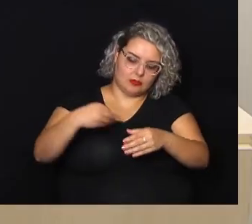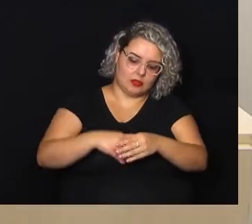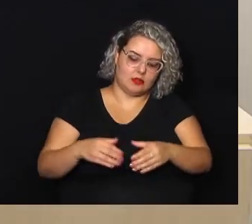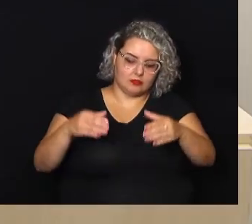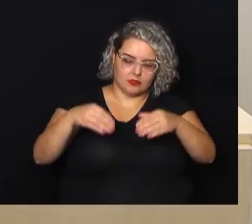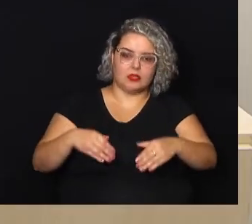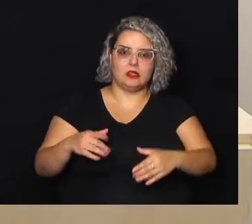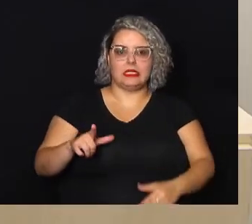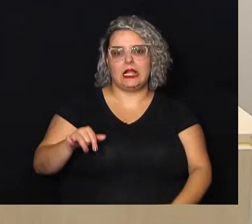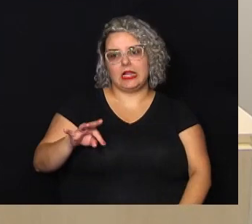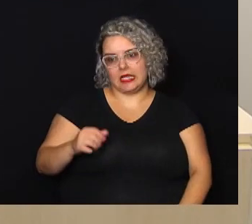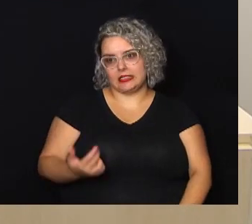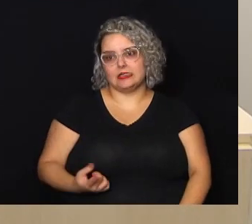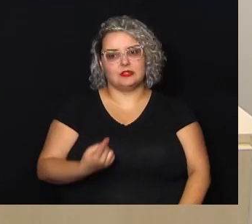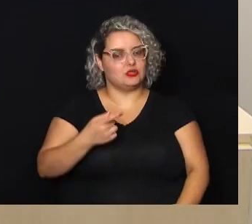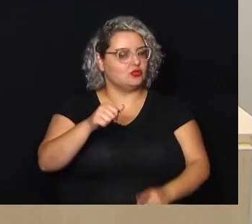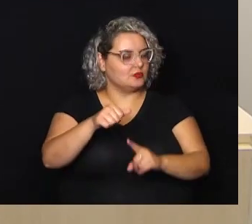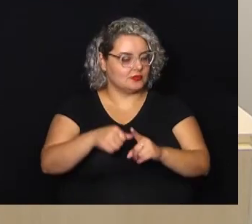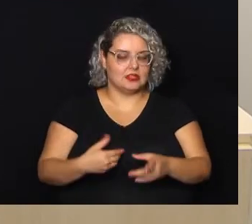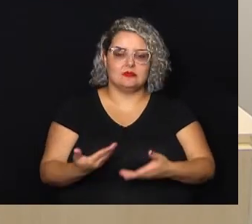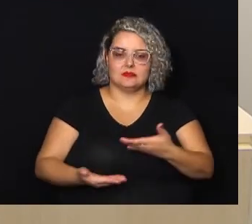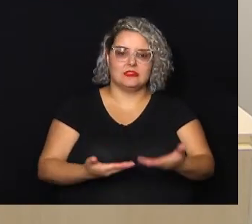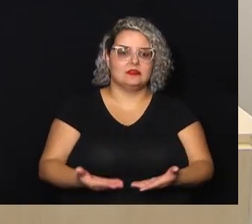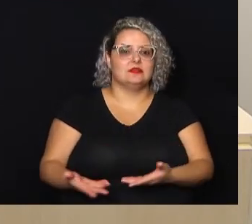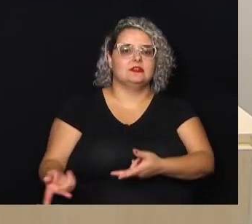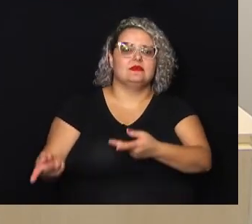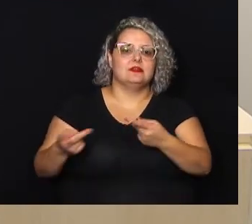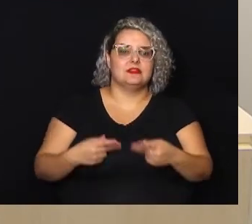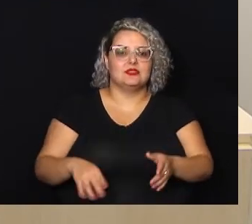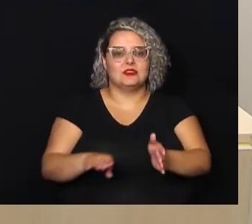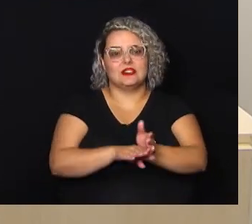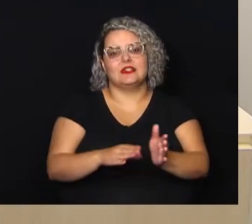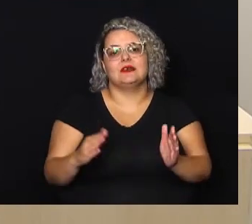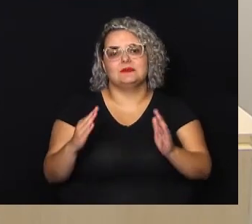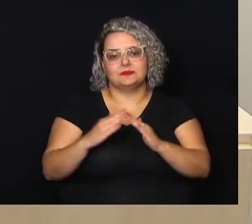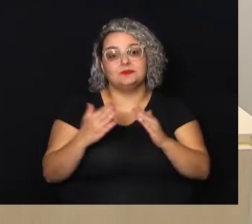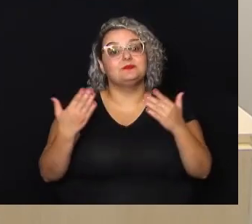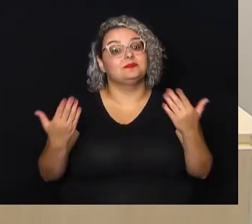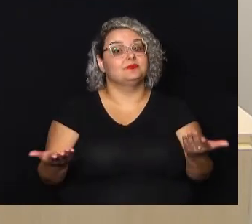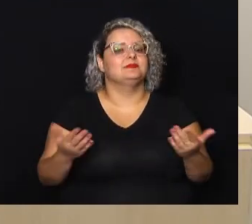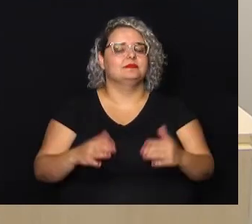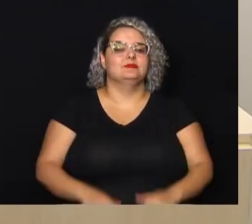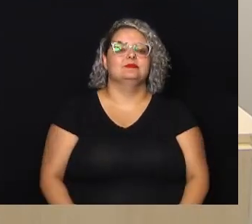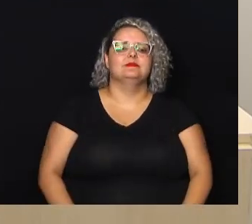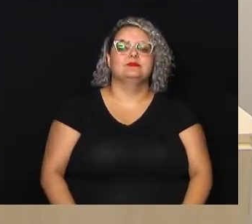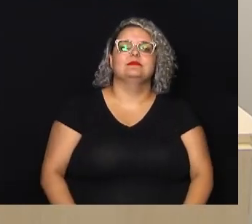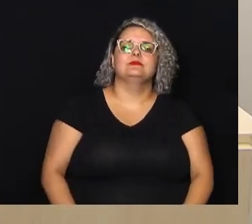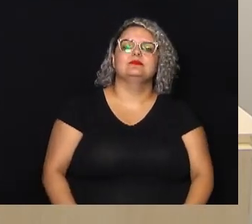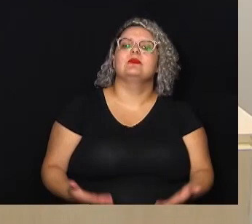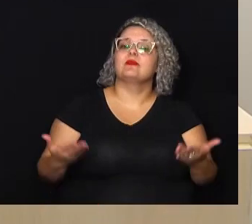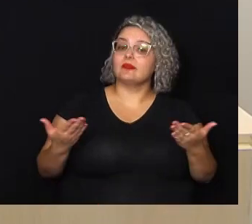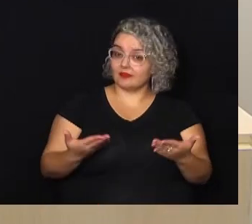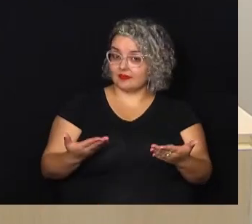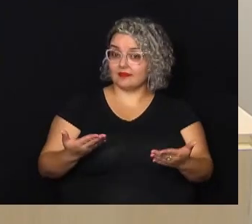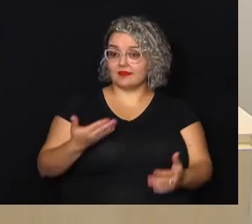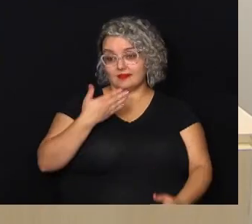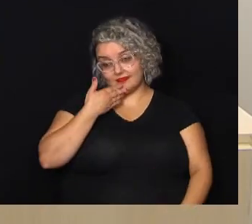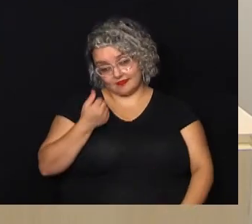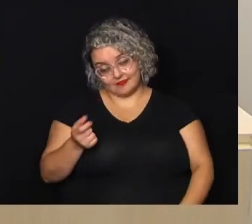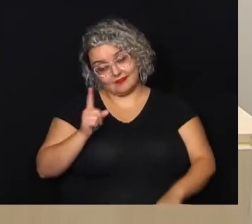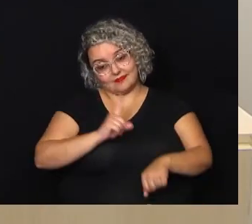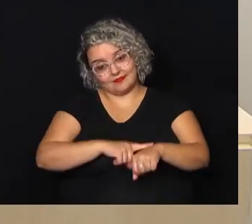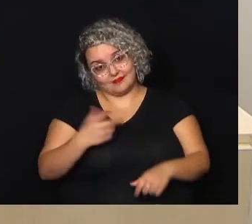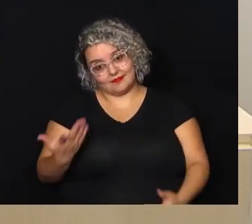que vai durar um mês seus biscoitos aí pra servir na sua visita que chega em casa. É isso mesmo, gente. Agora, a